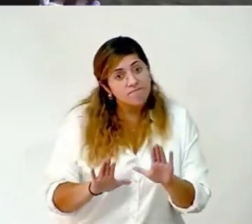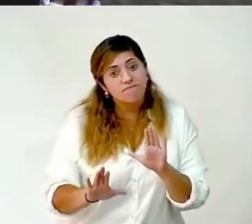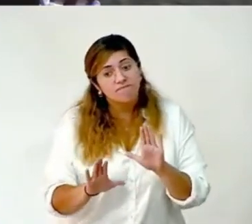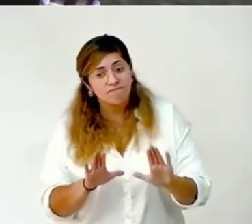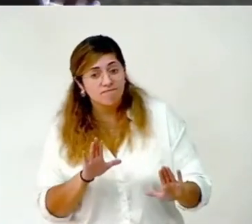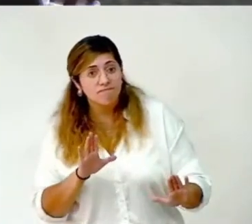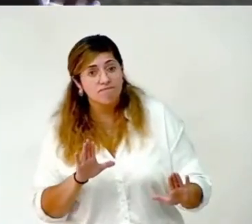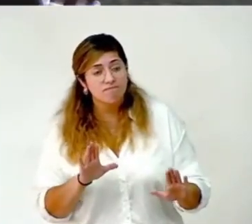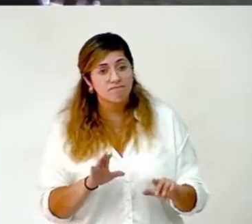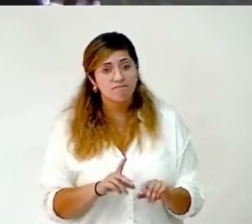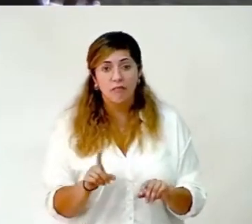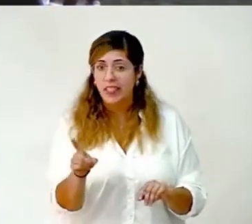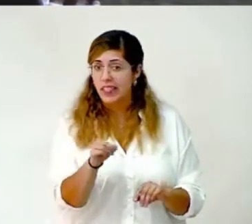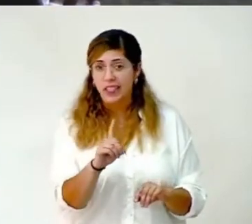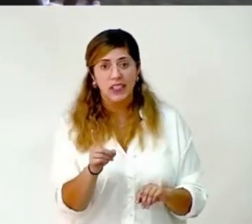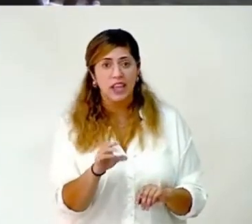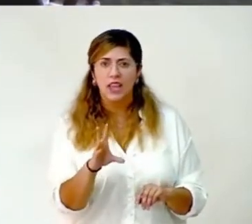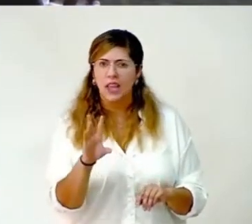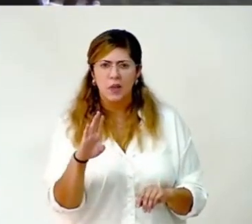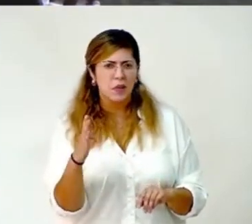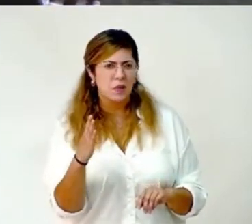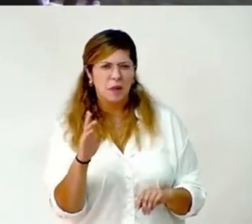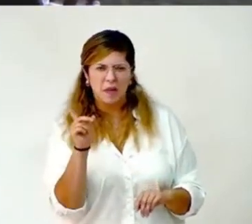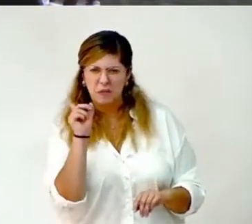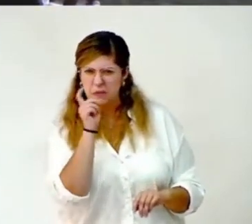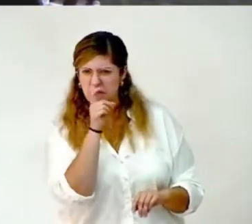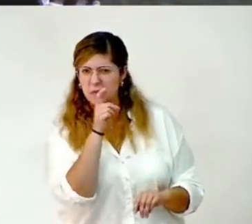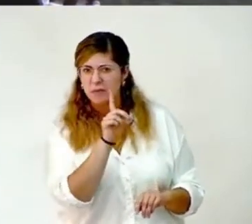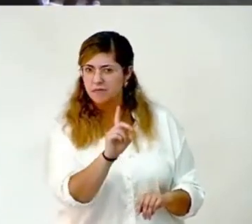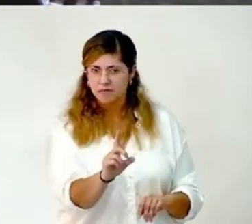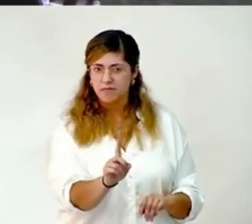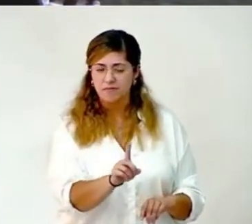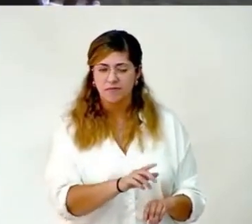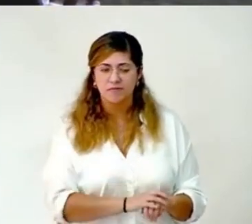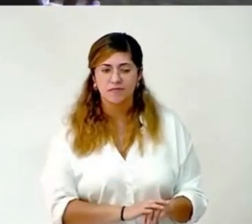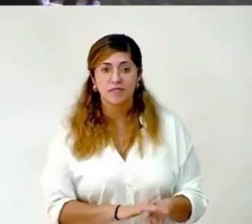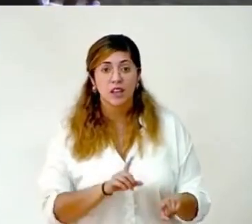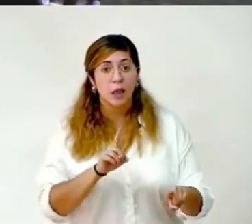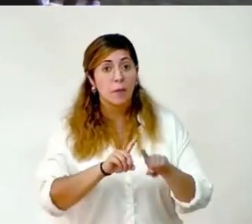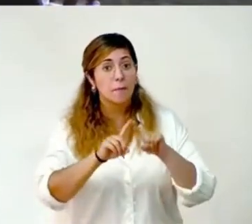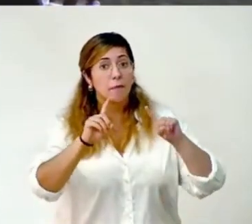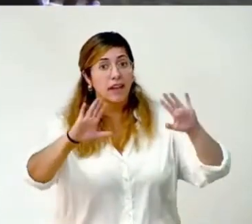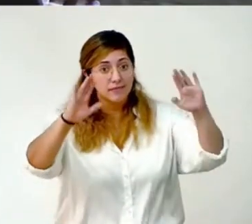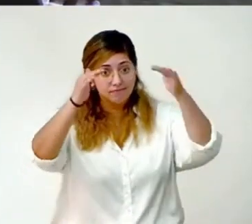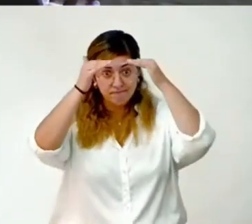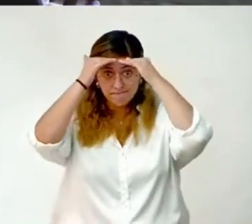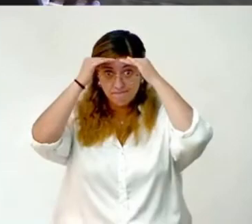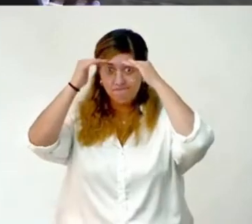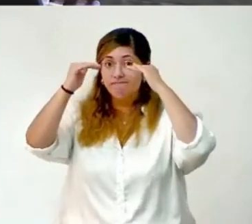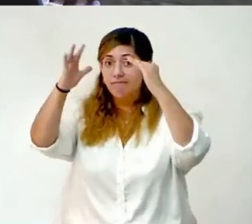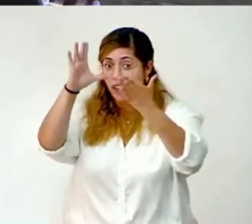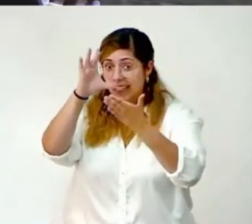que isso não é falsidade nem hipocrisia. É obediência e piedade.